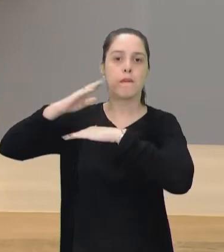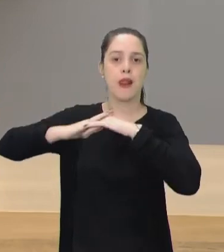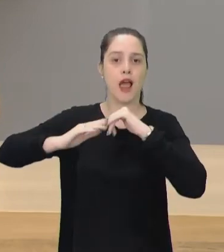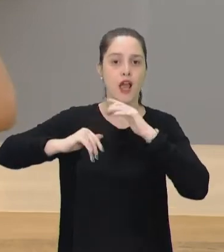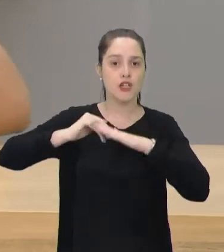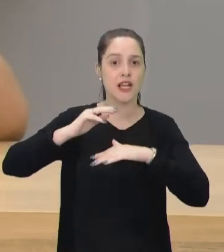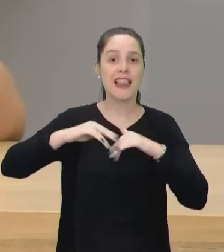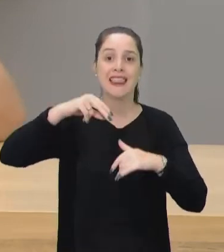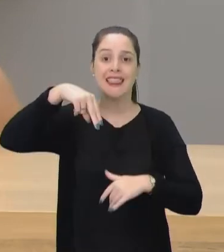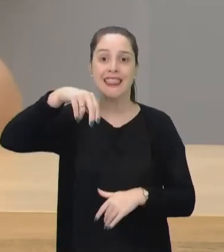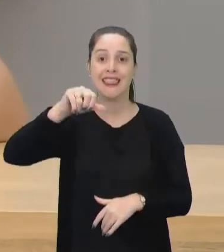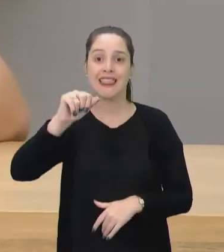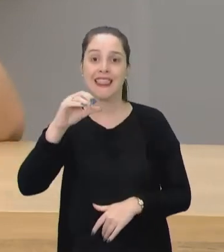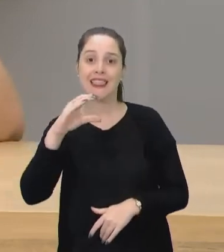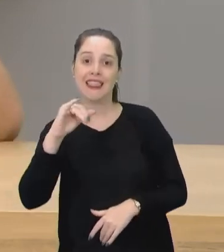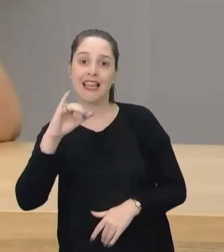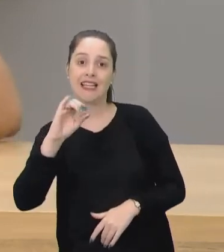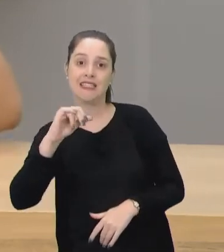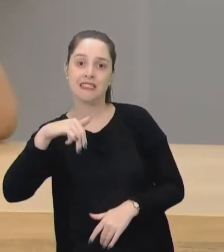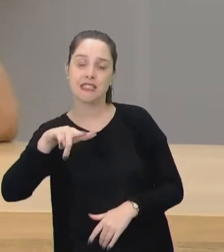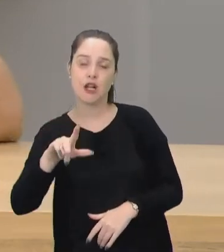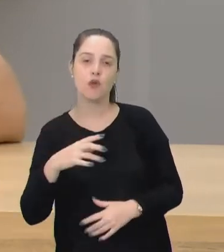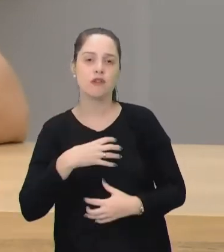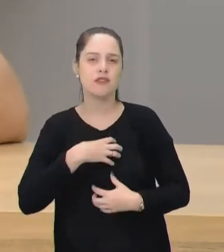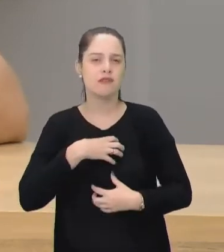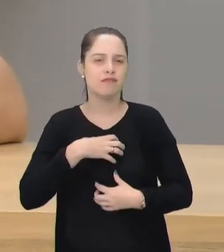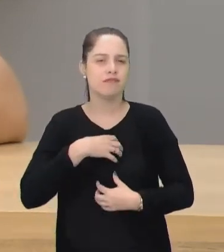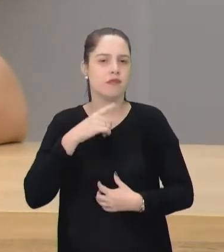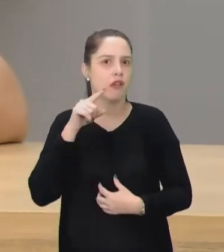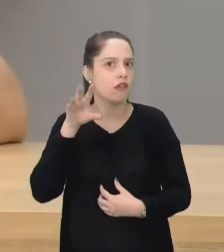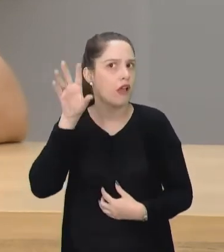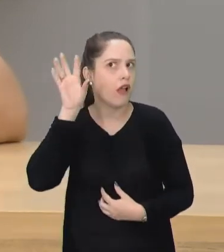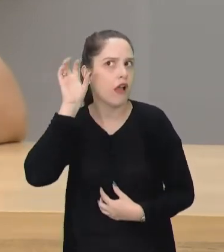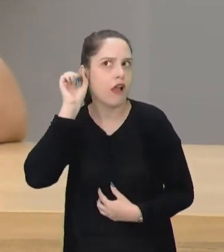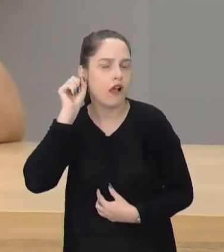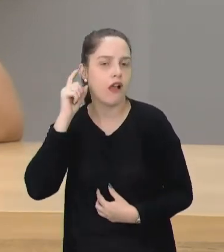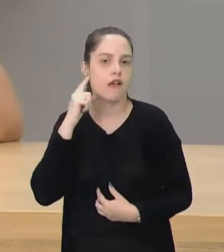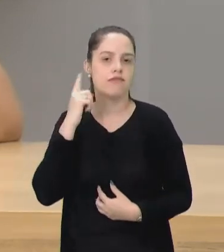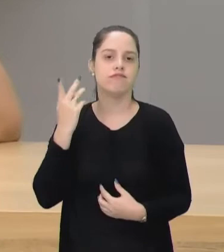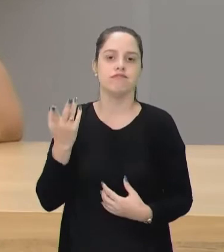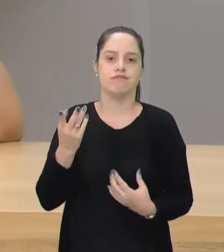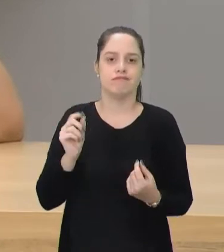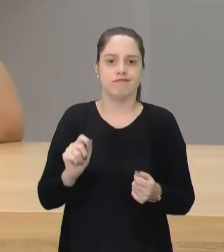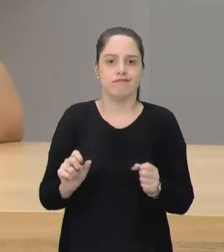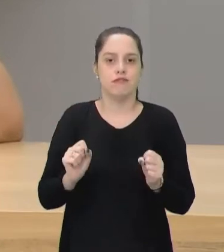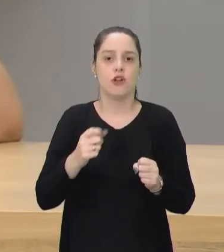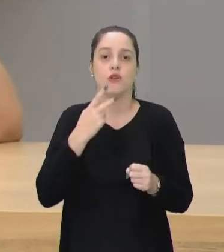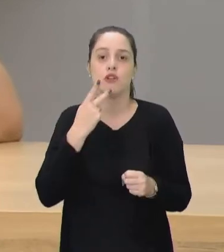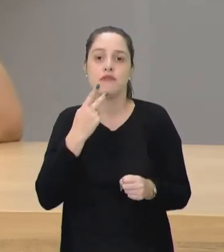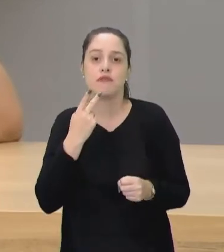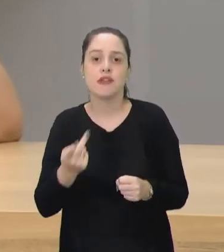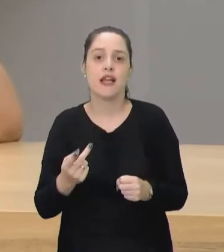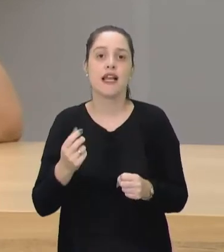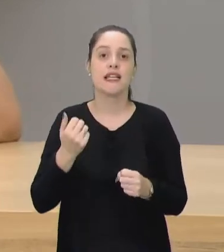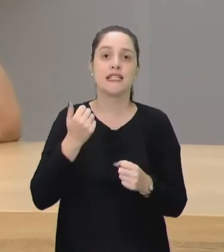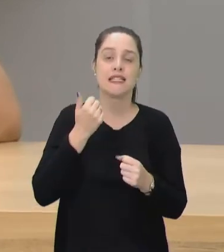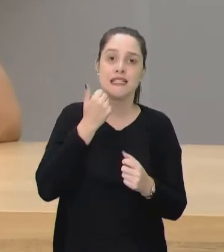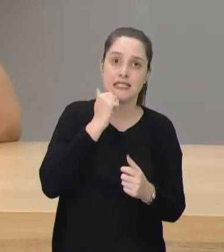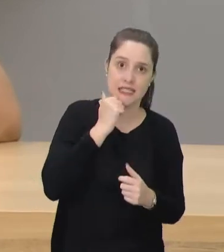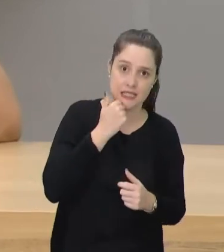racional, para que elas façam sentido para quem está ouvindo. Então, quando a gente fala de método